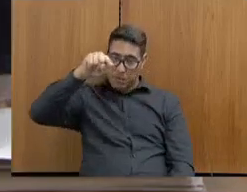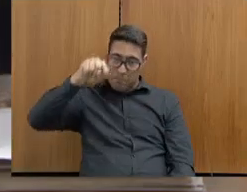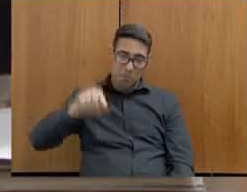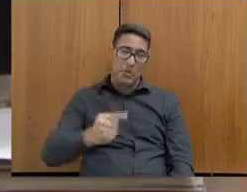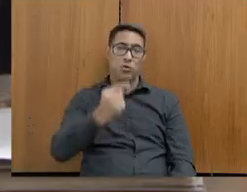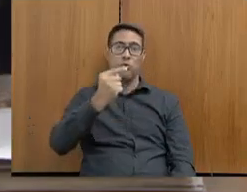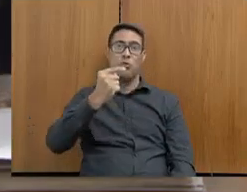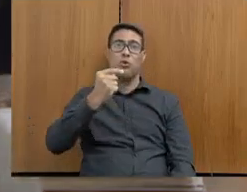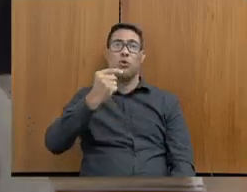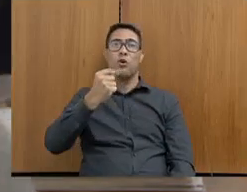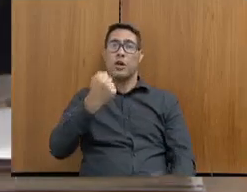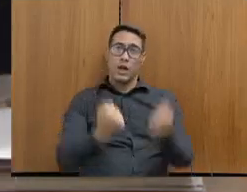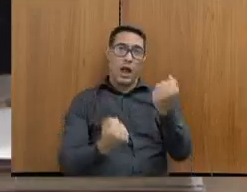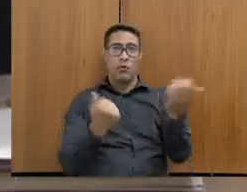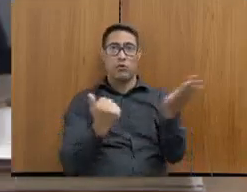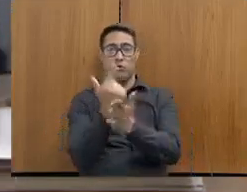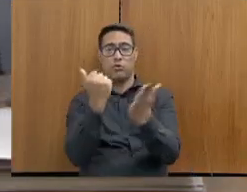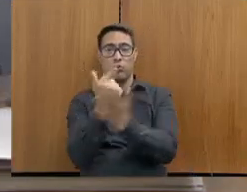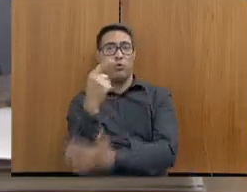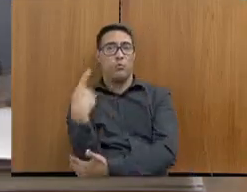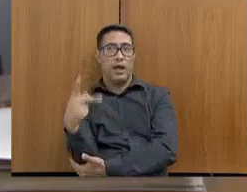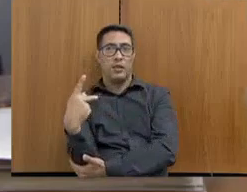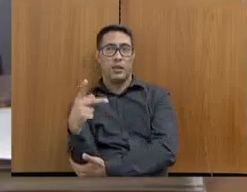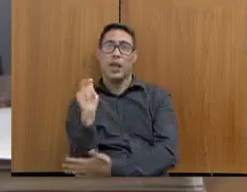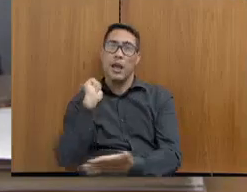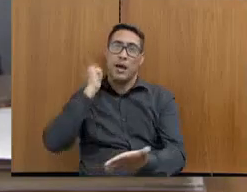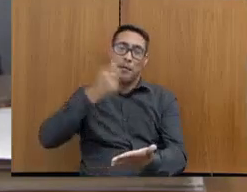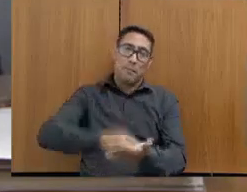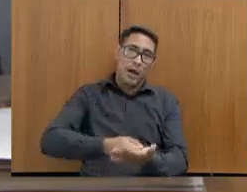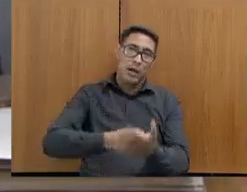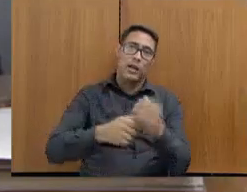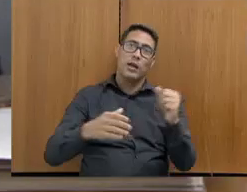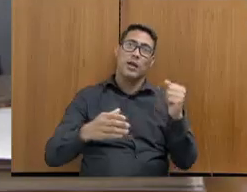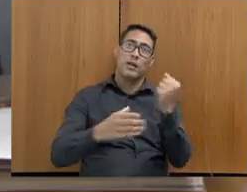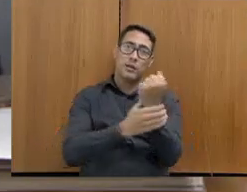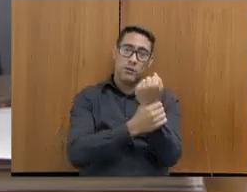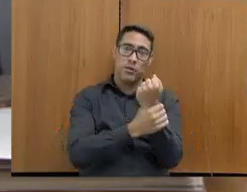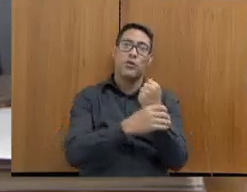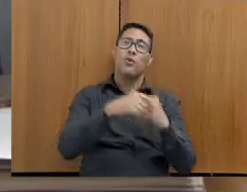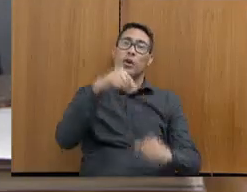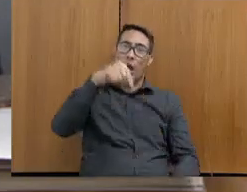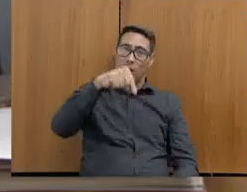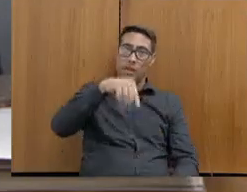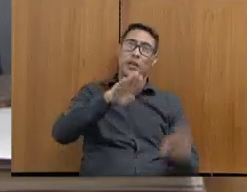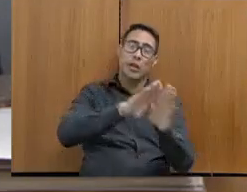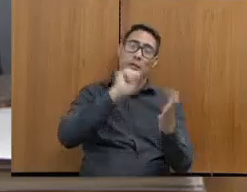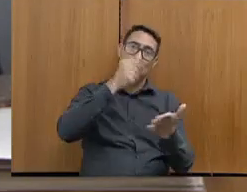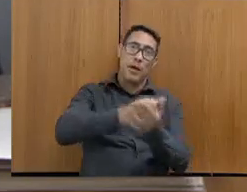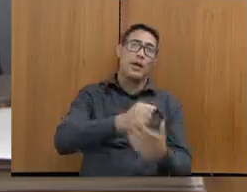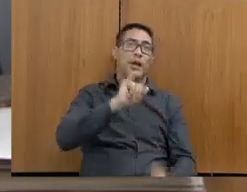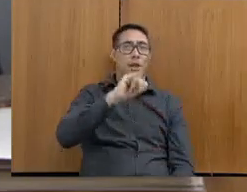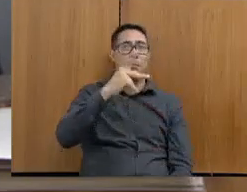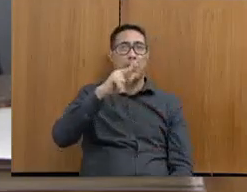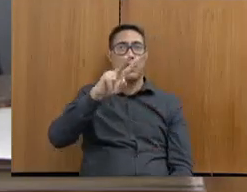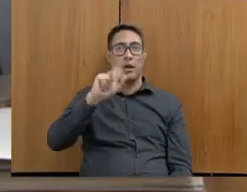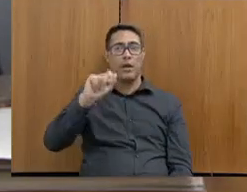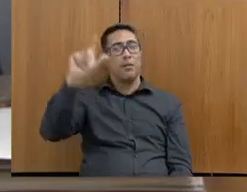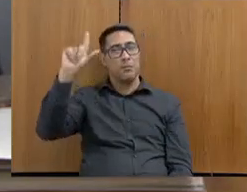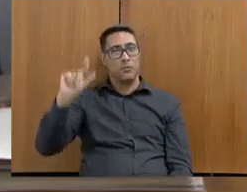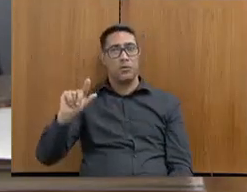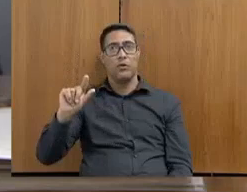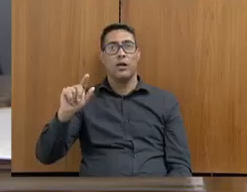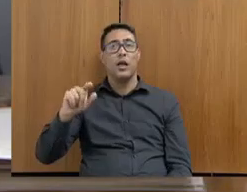Gerais pagando seguro em Minas Gerais e pagando logicamente o IPVA menor na capital não tem Fronteira gente